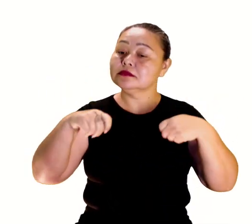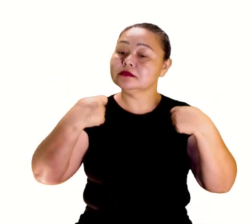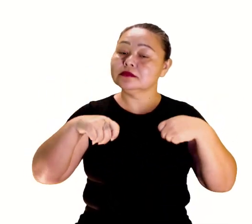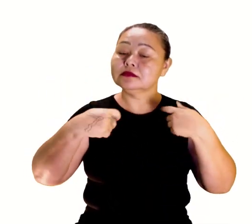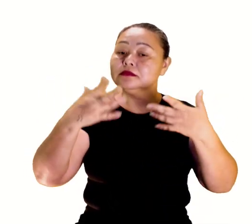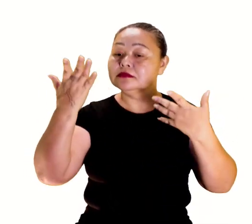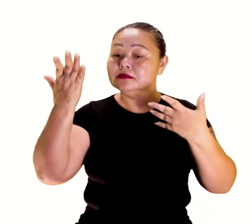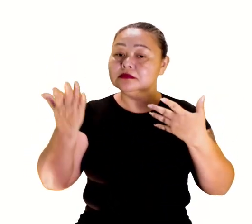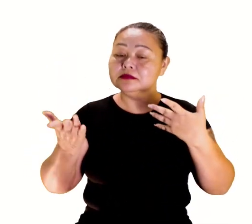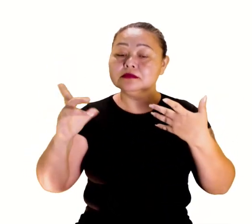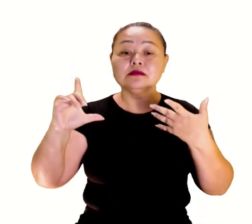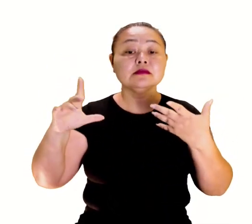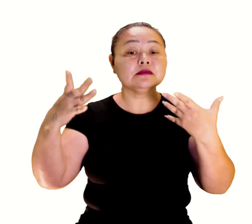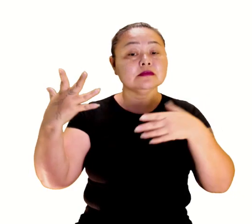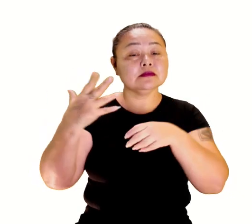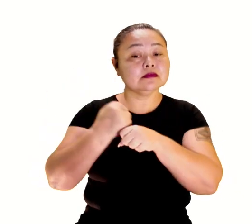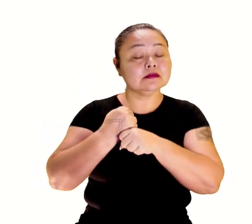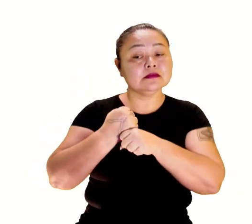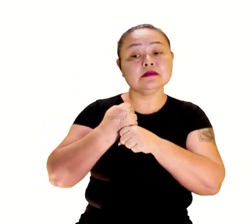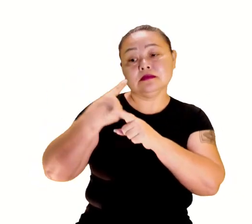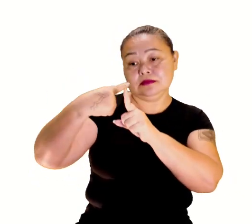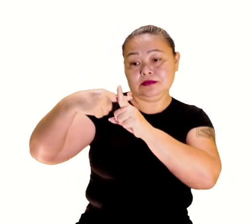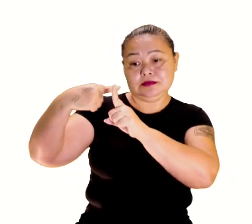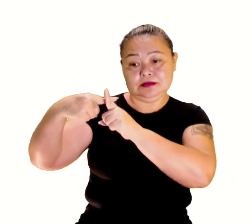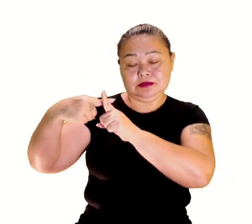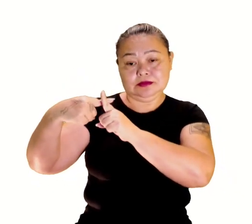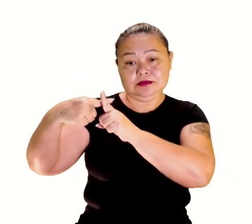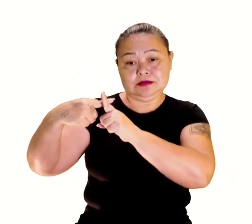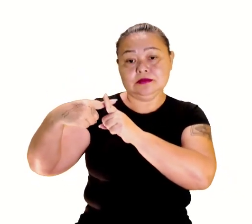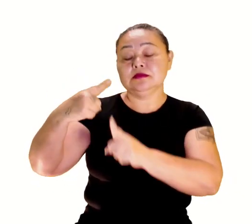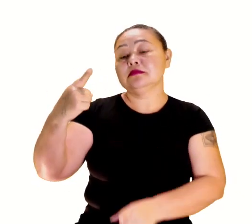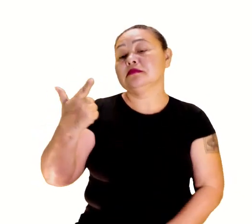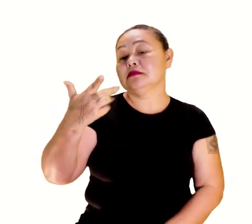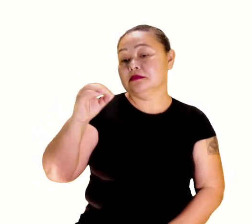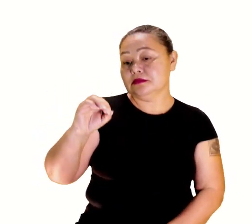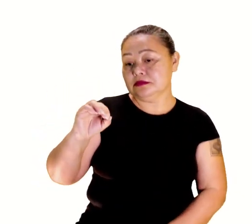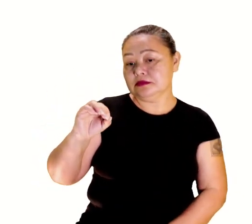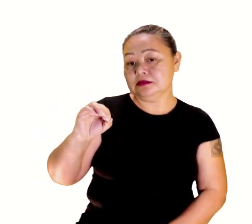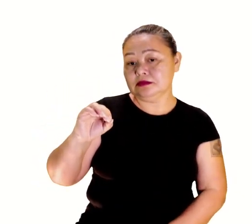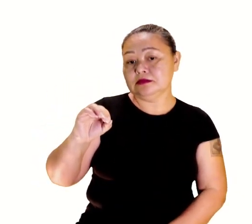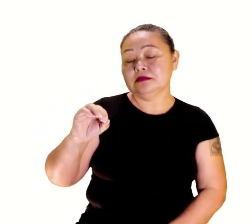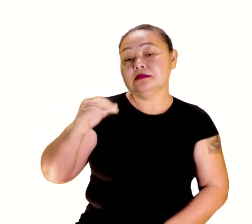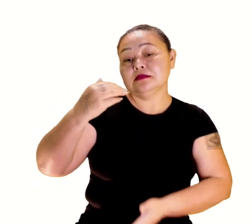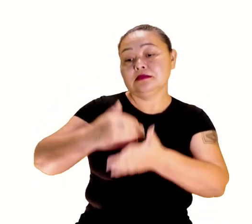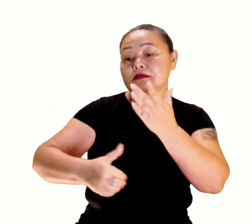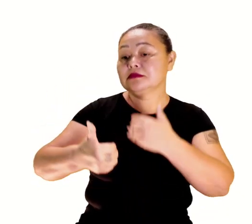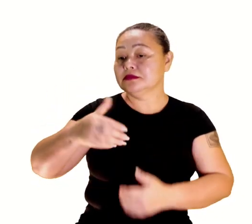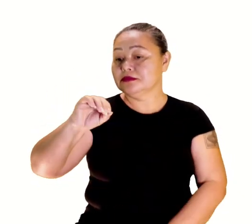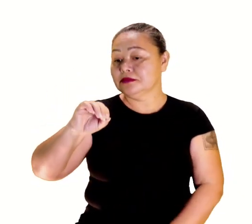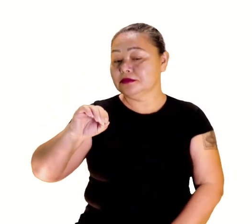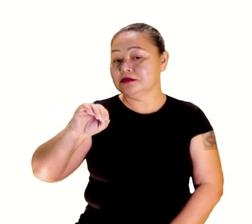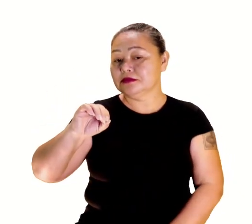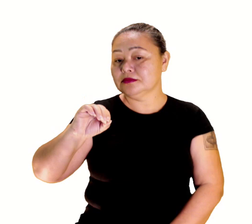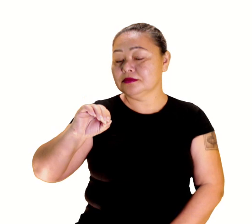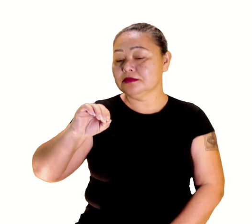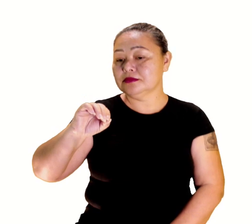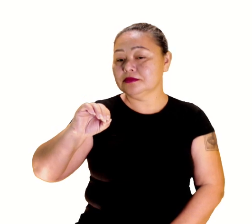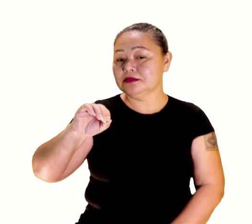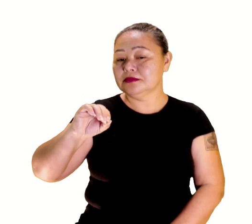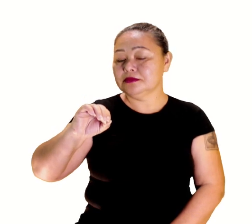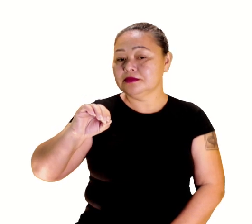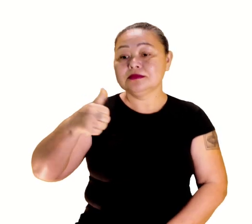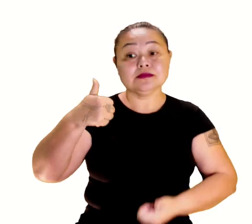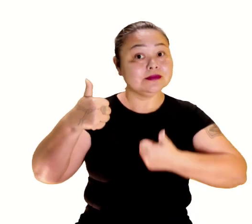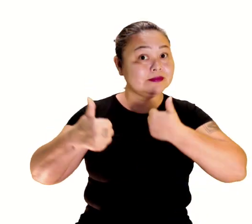né? Aqui a gente pode somar os positivos, né? 15 mais 5. 20. 20 tira 10. Fica 10. Fica 10.